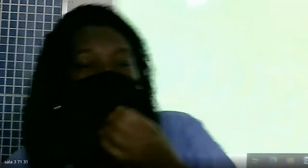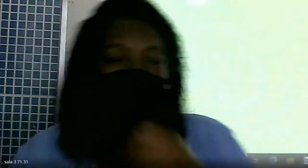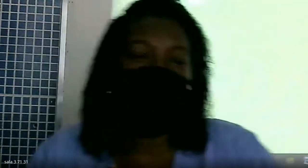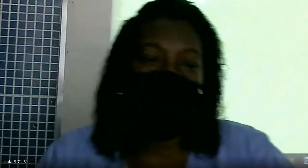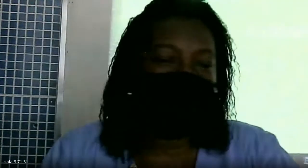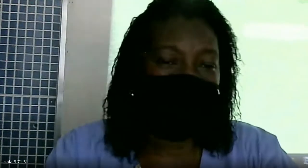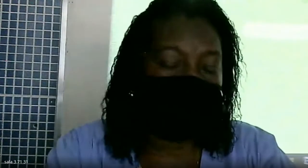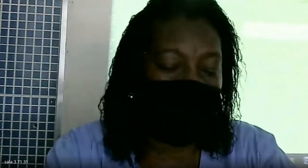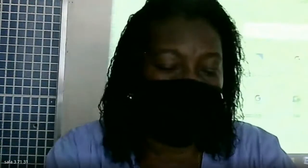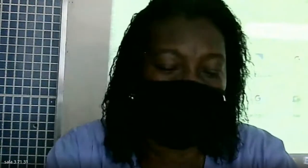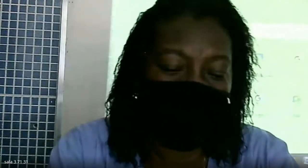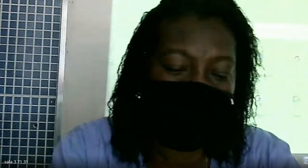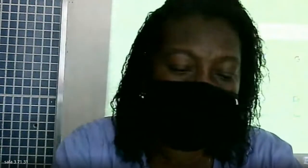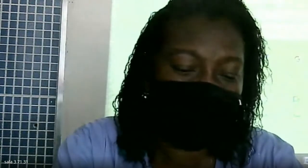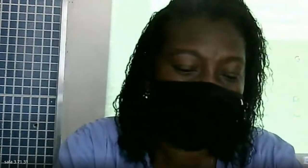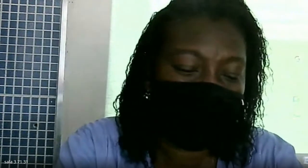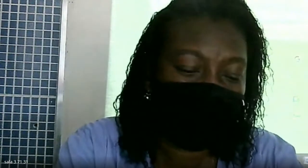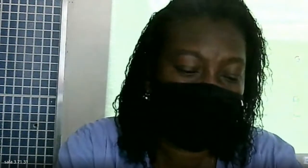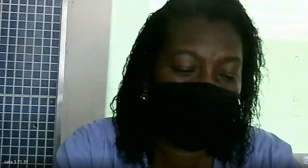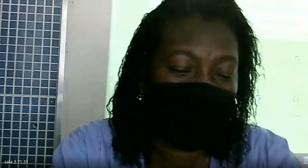Vocês podem procurar também, tá, gente?